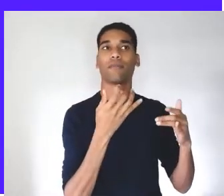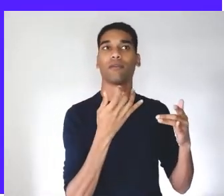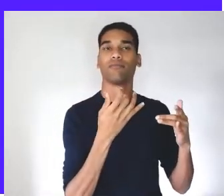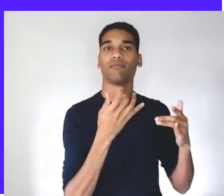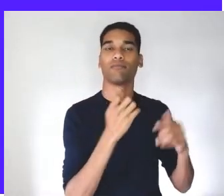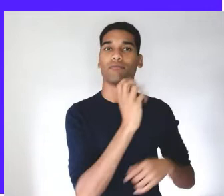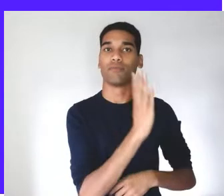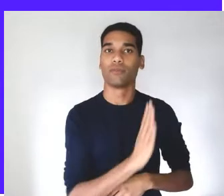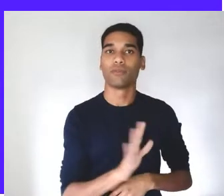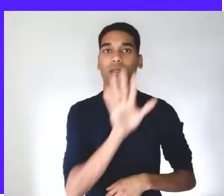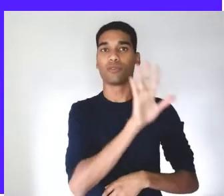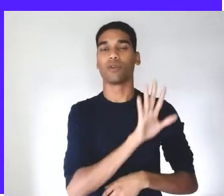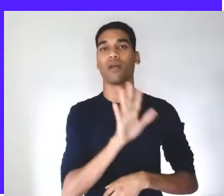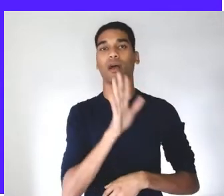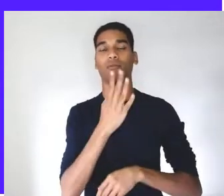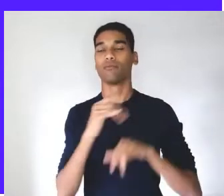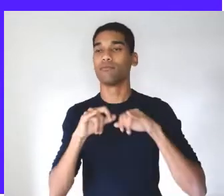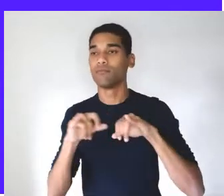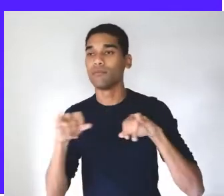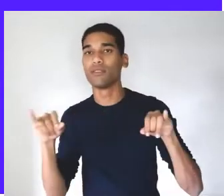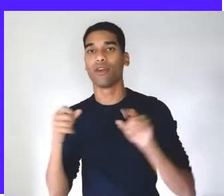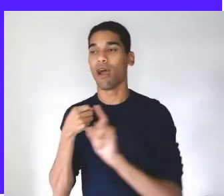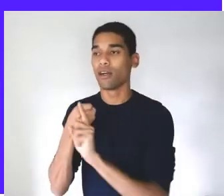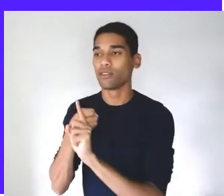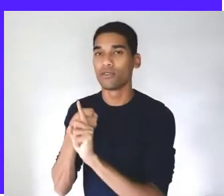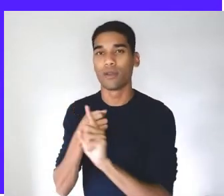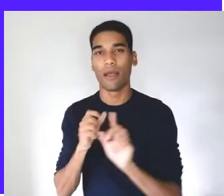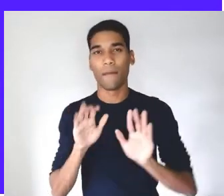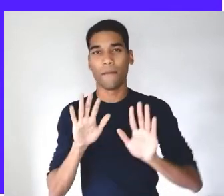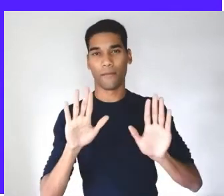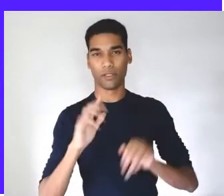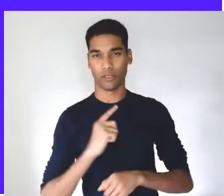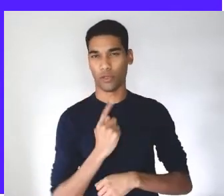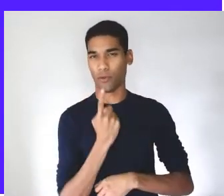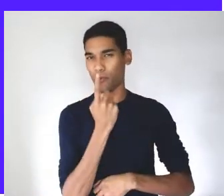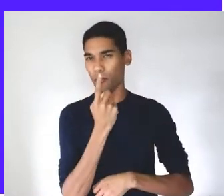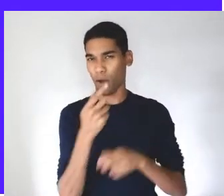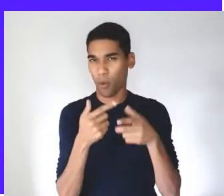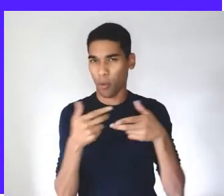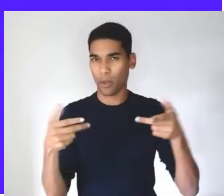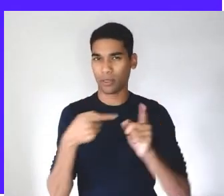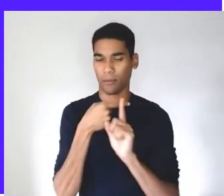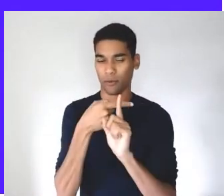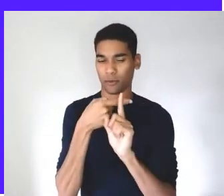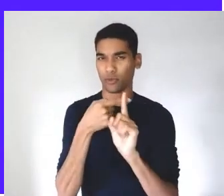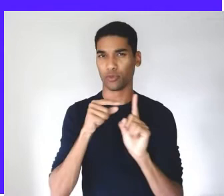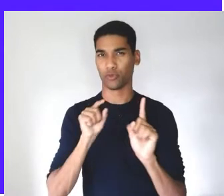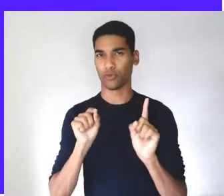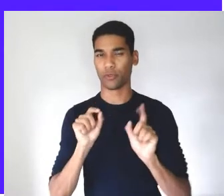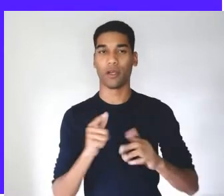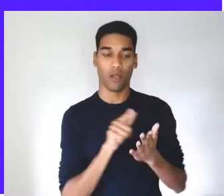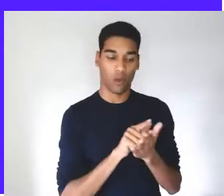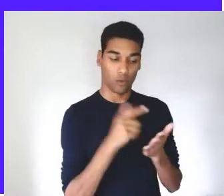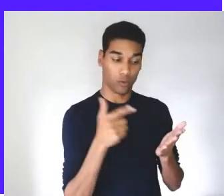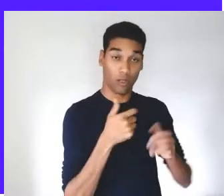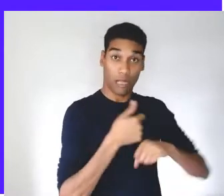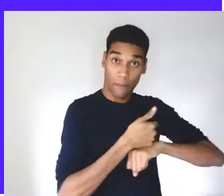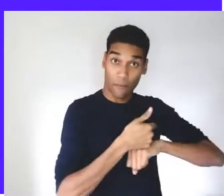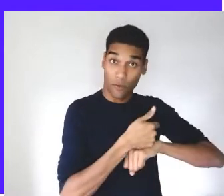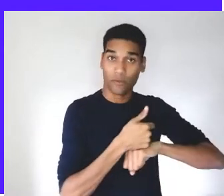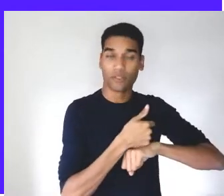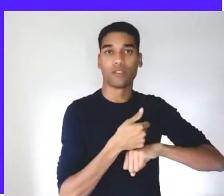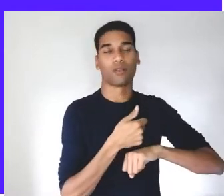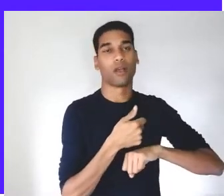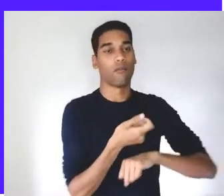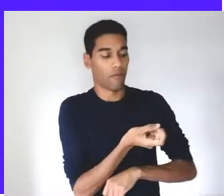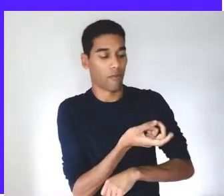coisa muito positiva, que é uma disposição de colaboração, né, entre os jornalistas, entre as pessoas que estão